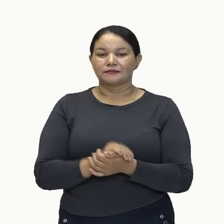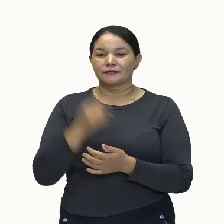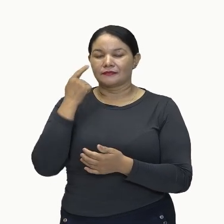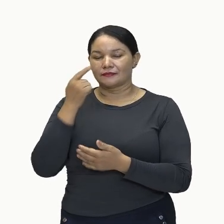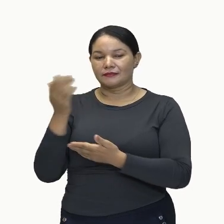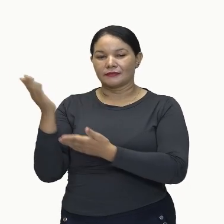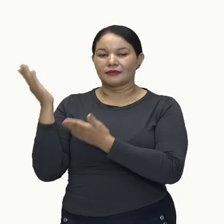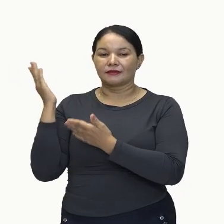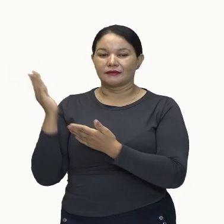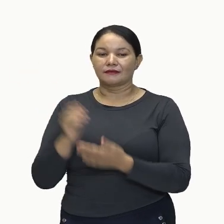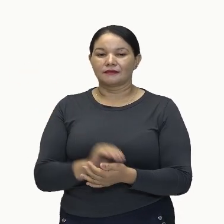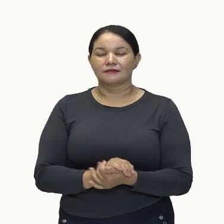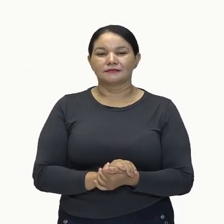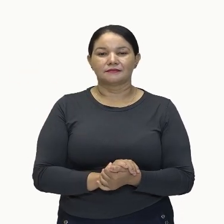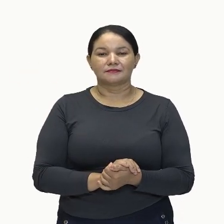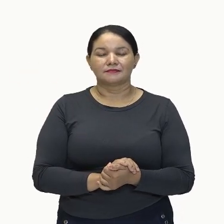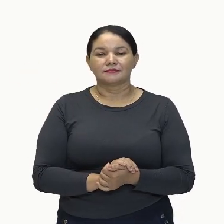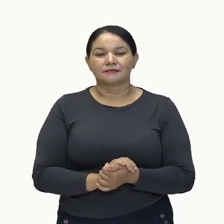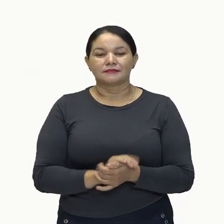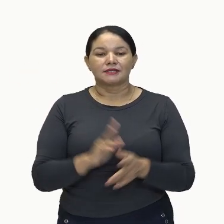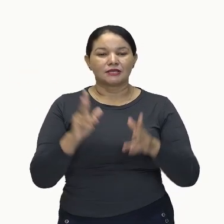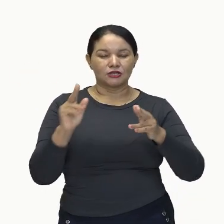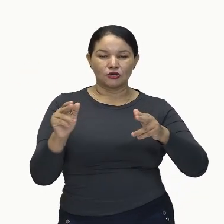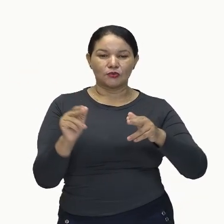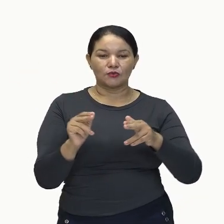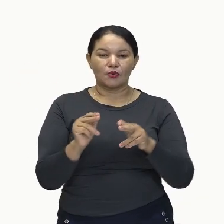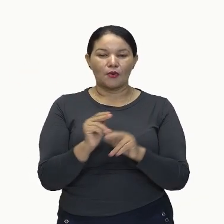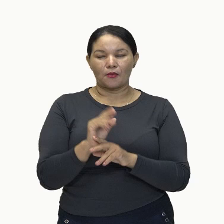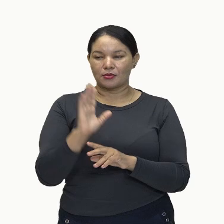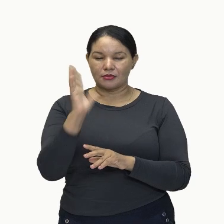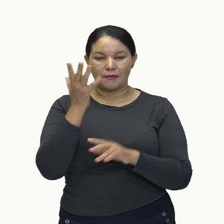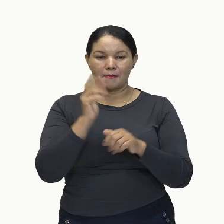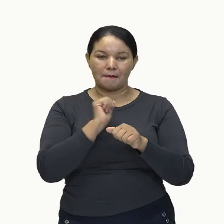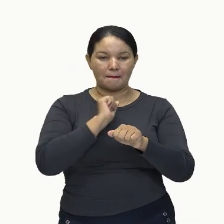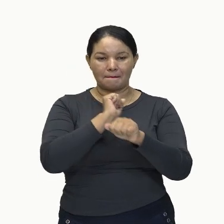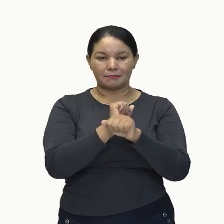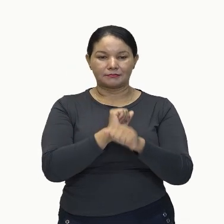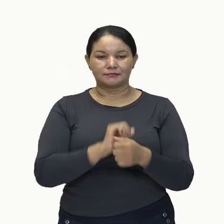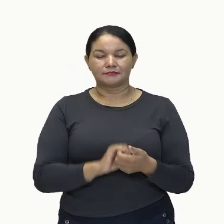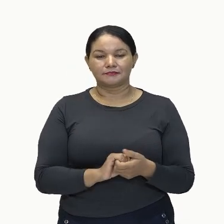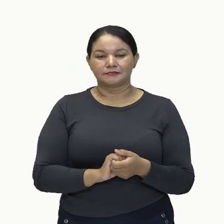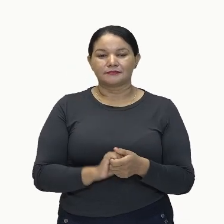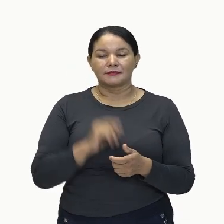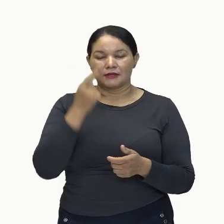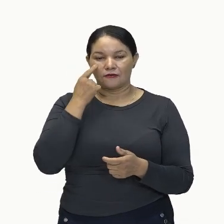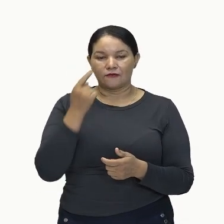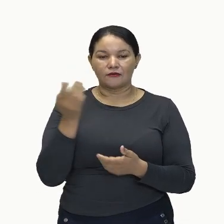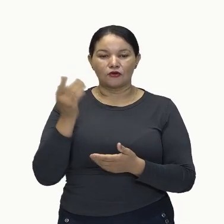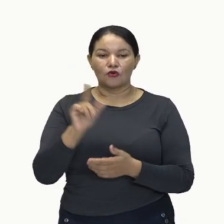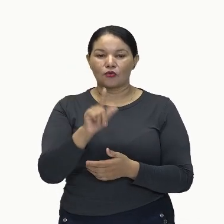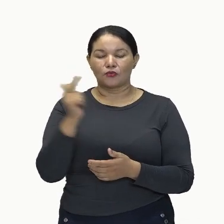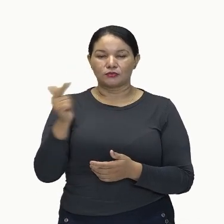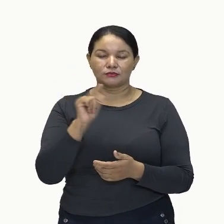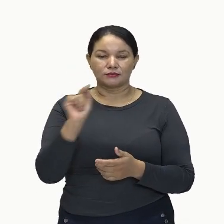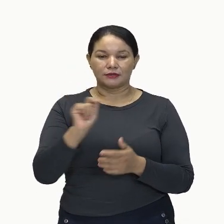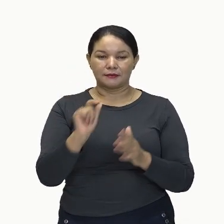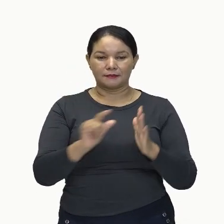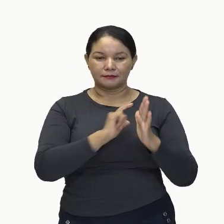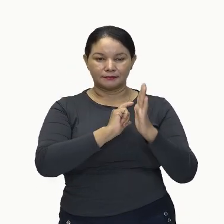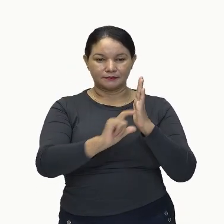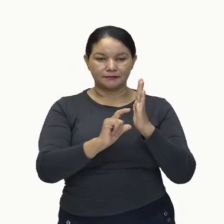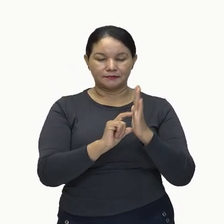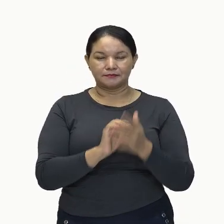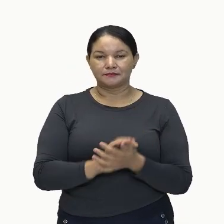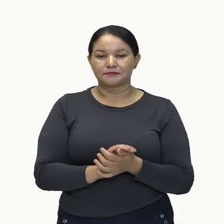tempo realmente. Observem aqui neste trecho, gente, olha só. Fraulein botar os braços cruzados